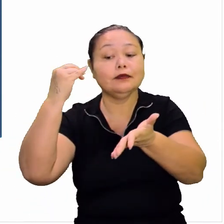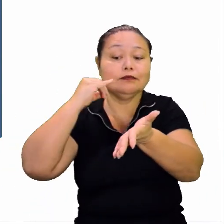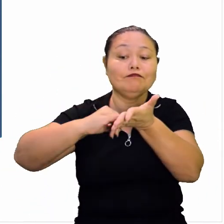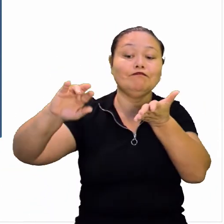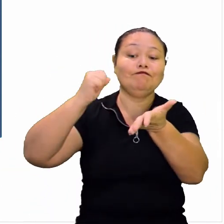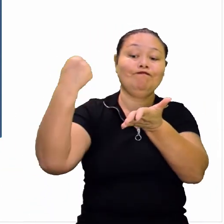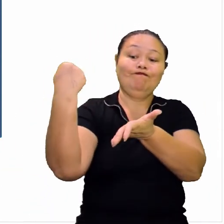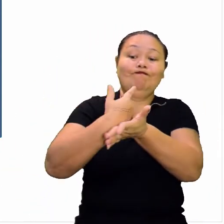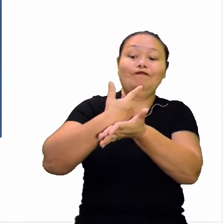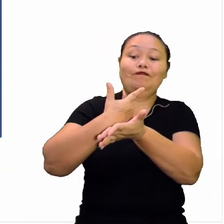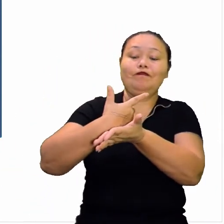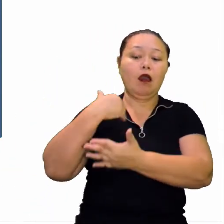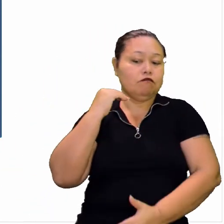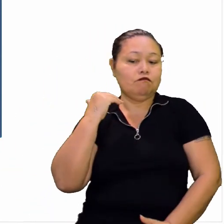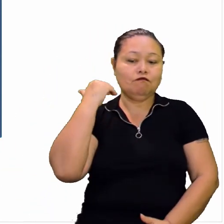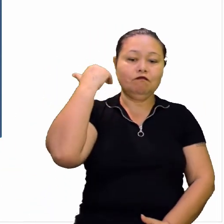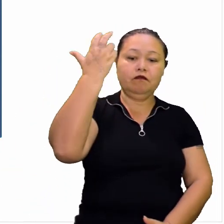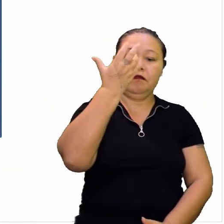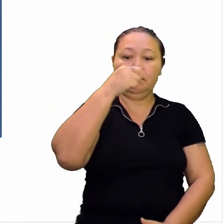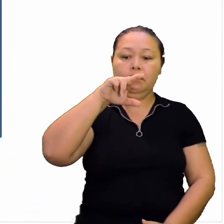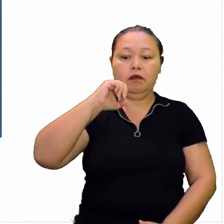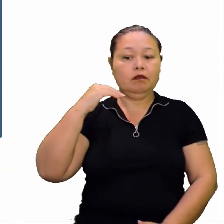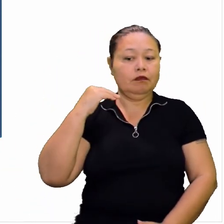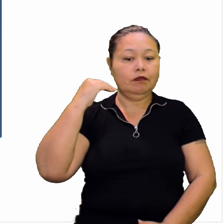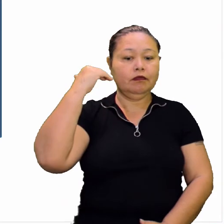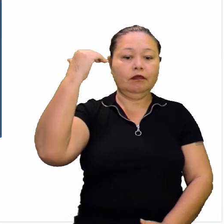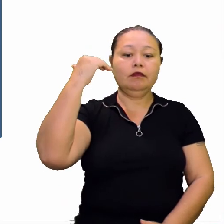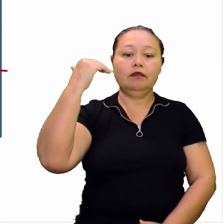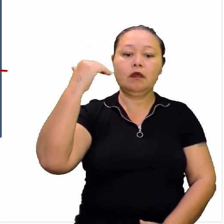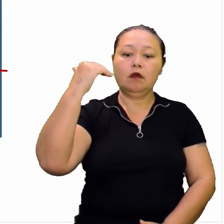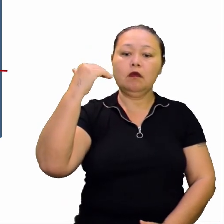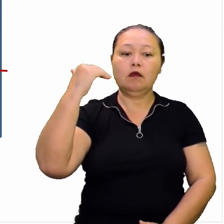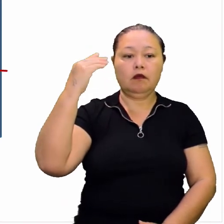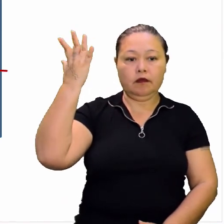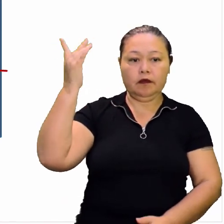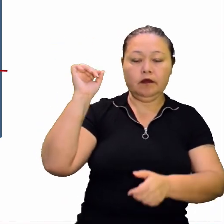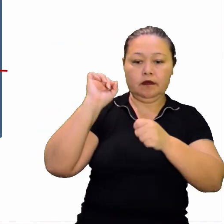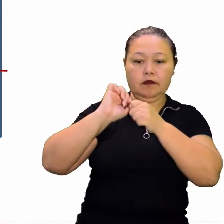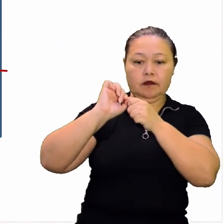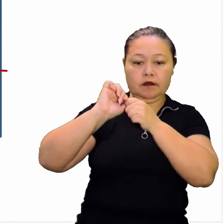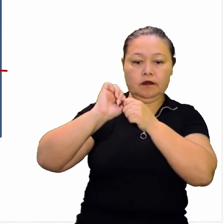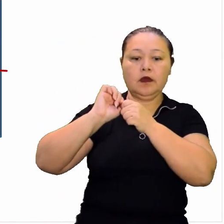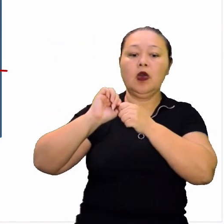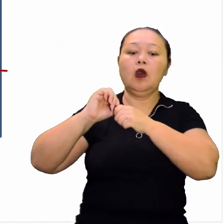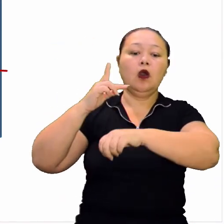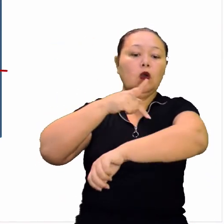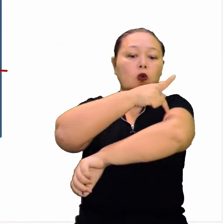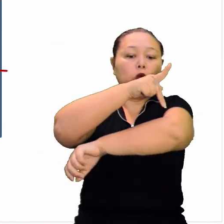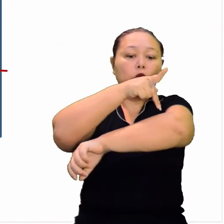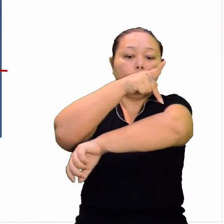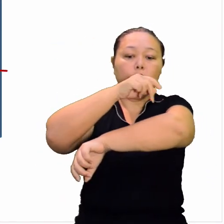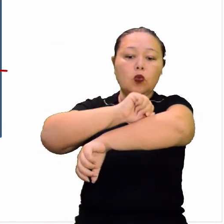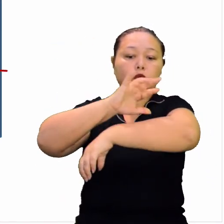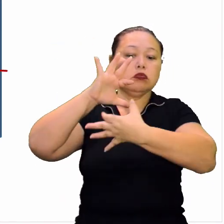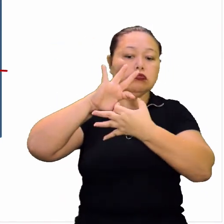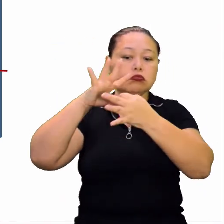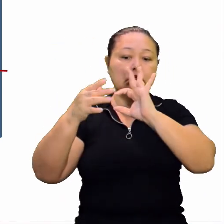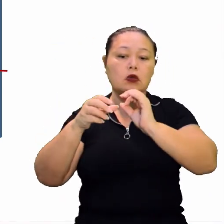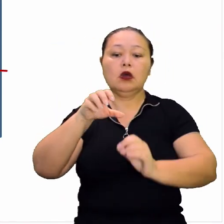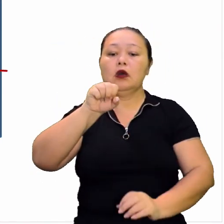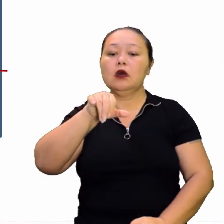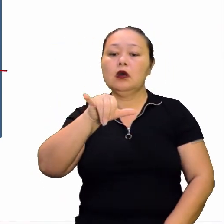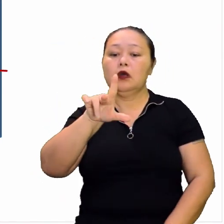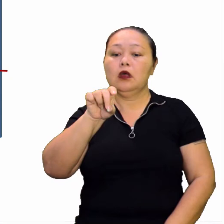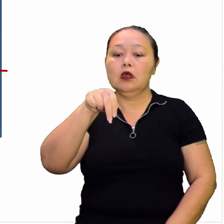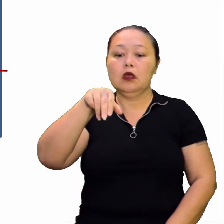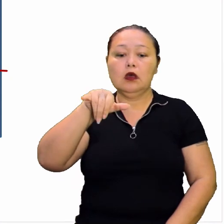soberano. Ciro Grande, esse monumento foi encontrado no Parque Olímpico de Sydney, na Austrália. Aliás,